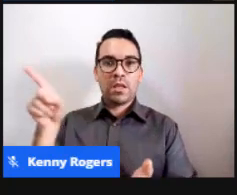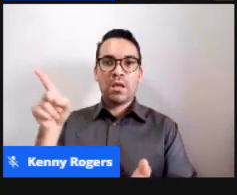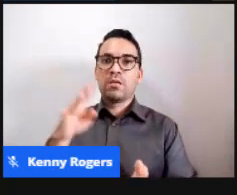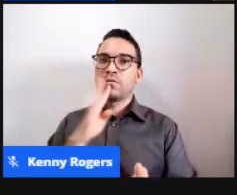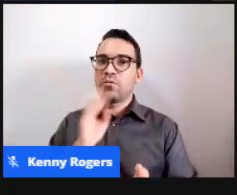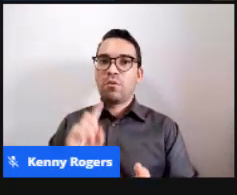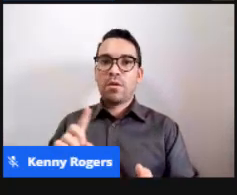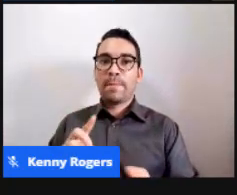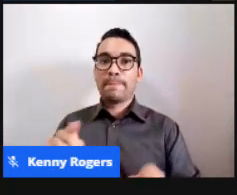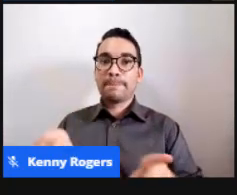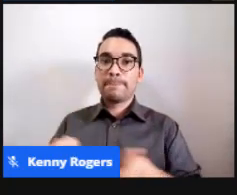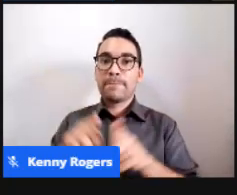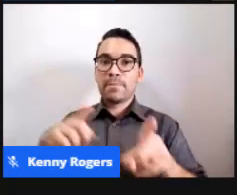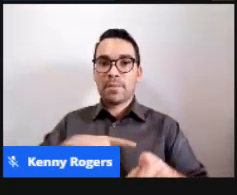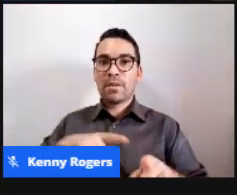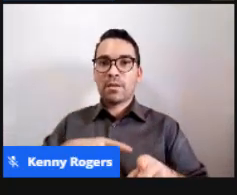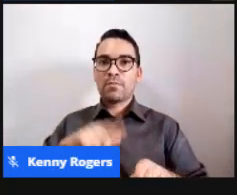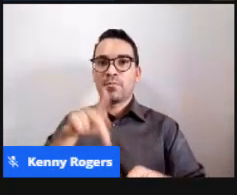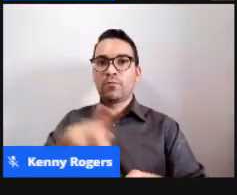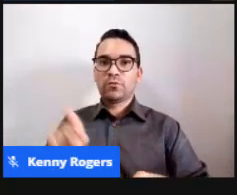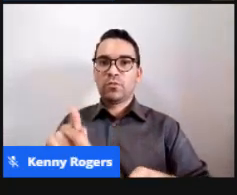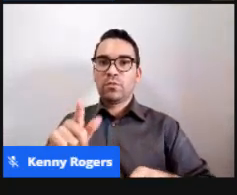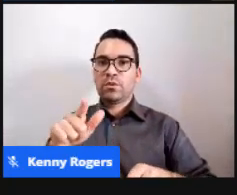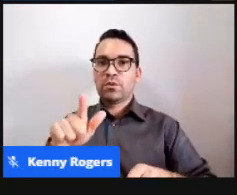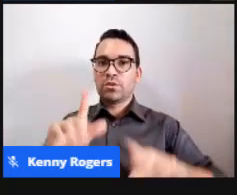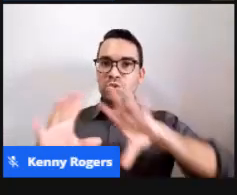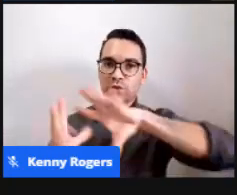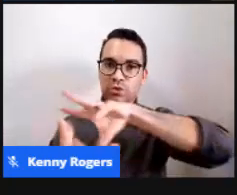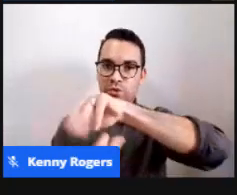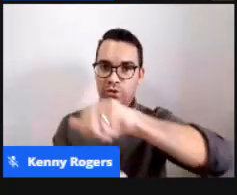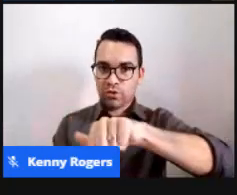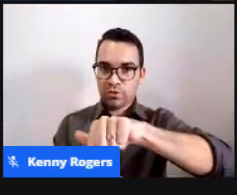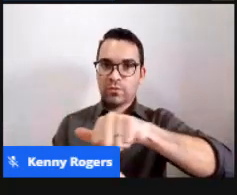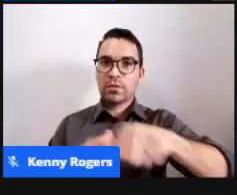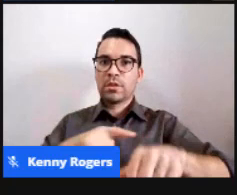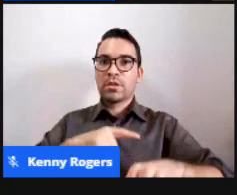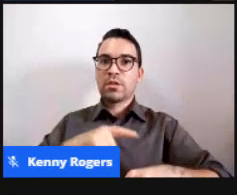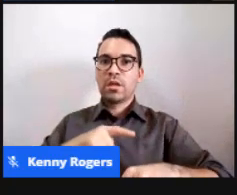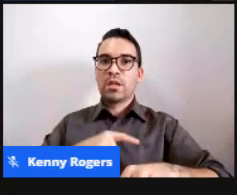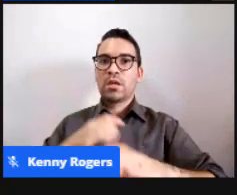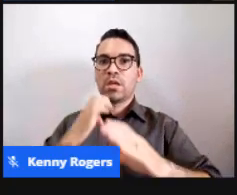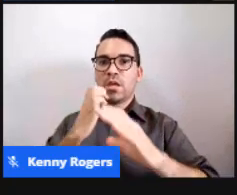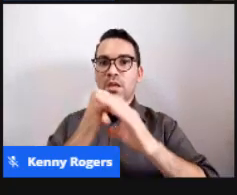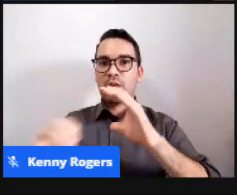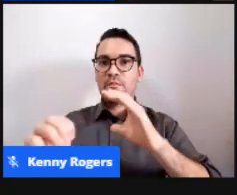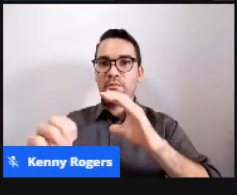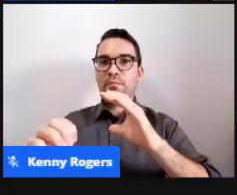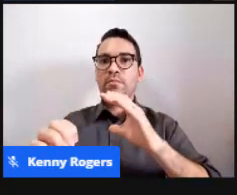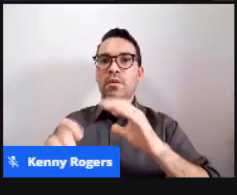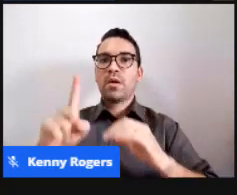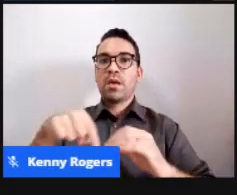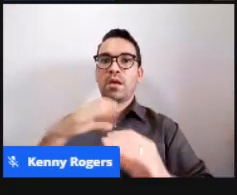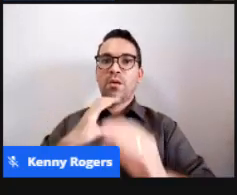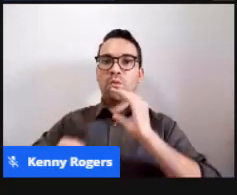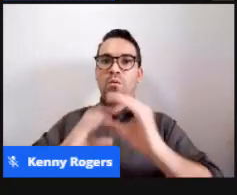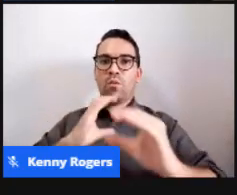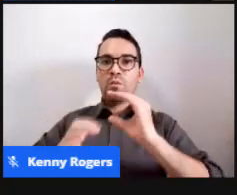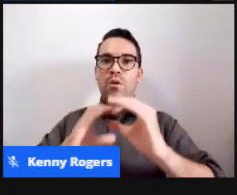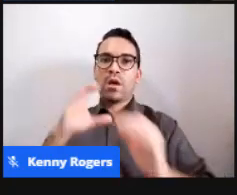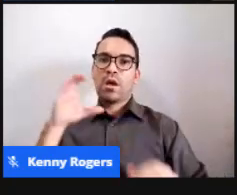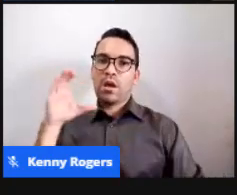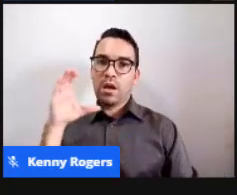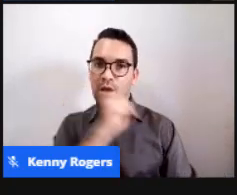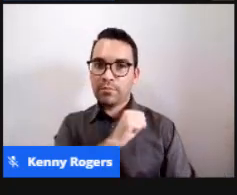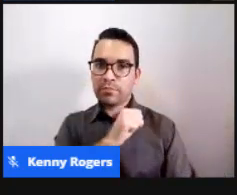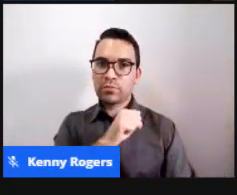da geografia, e esse e-mail da geografia, ele é o nosso canal de comunicação mais rápido. A gente olha o